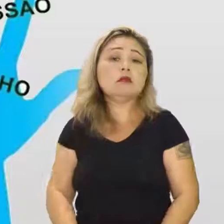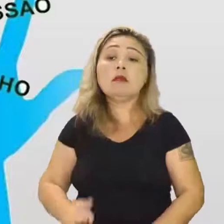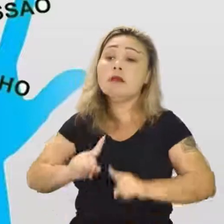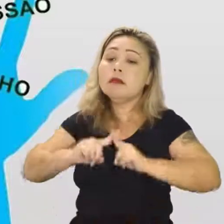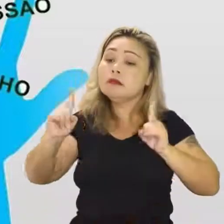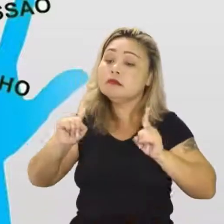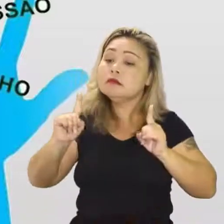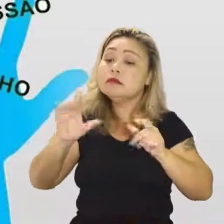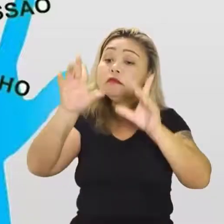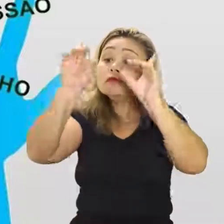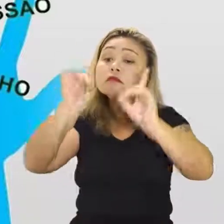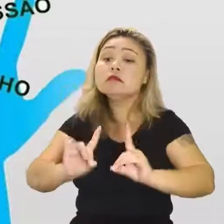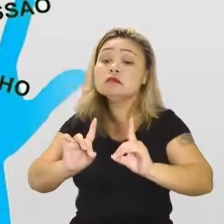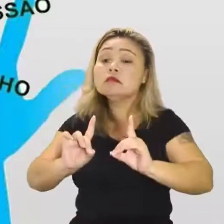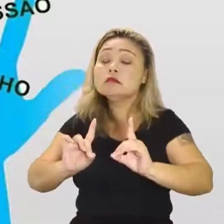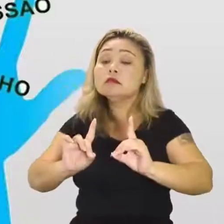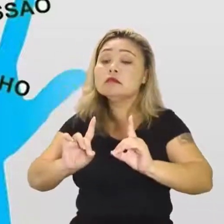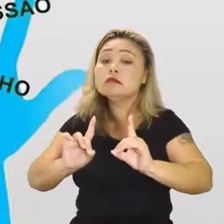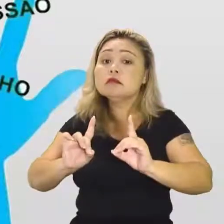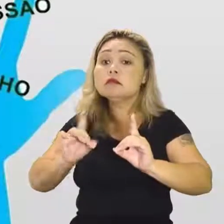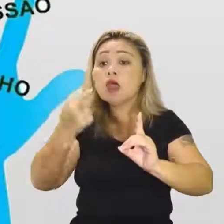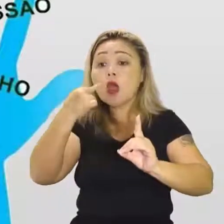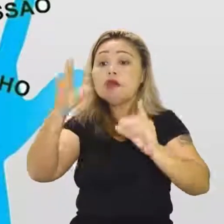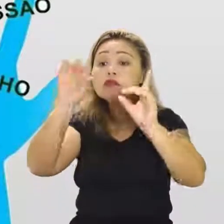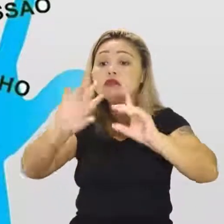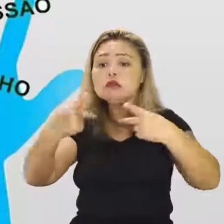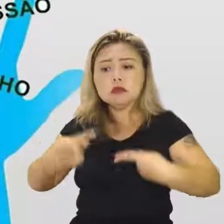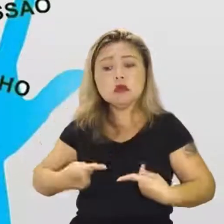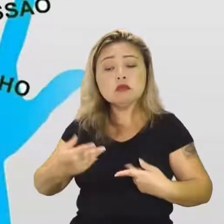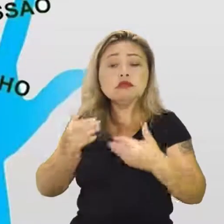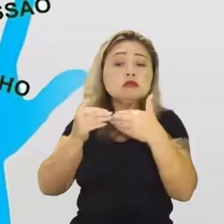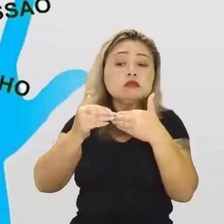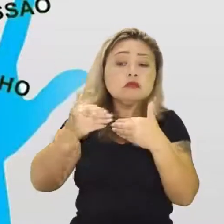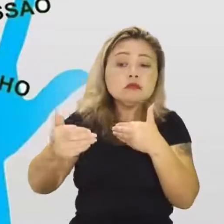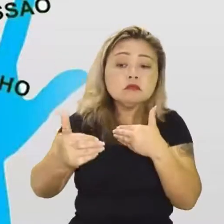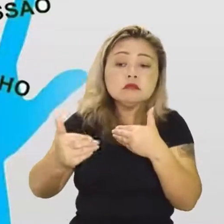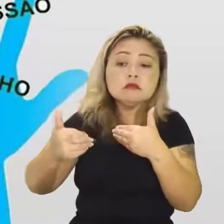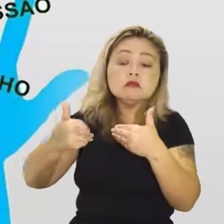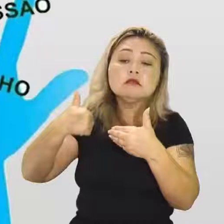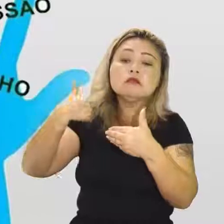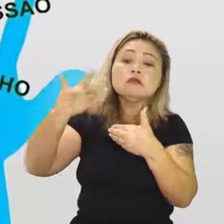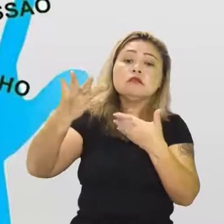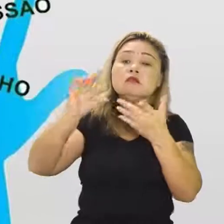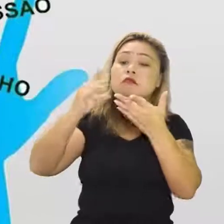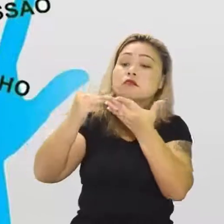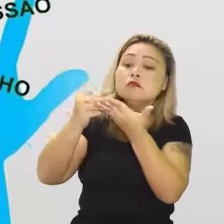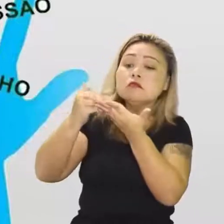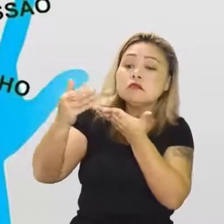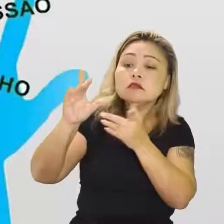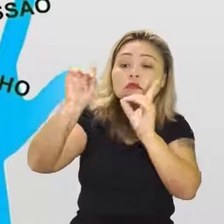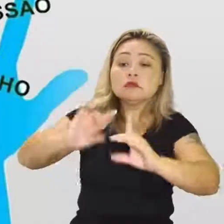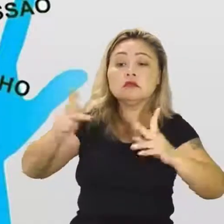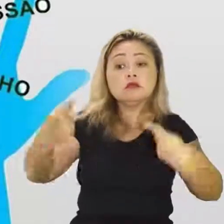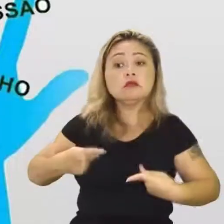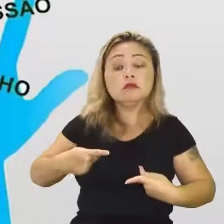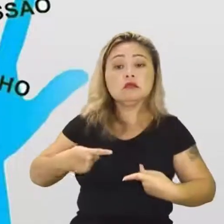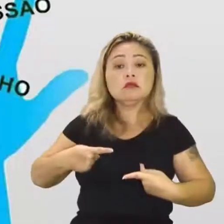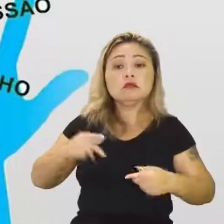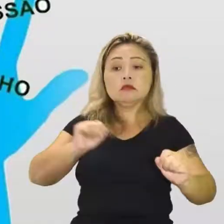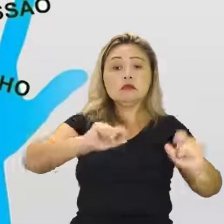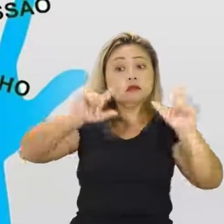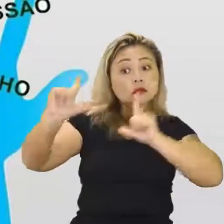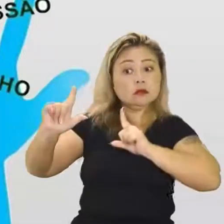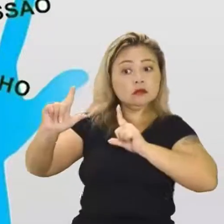Mas esses direitos, de onde começa a visão de direitos humanos? Vamos fazer um apanhado histórico de onde inicia essa questão de direitos humanos. Na tela